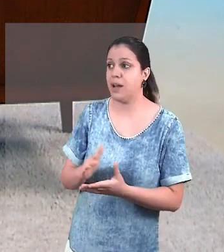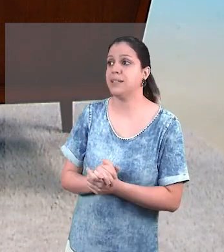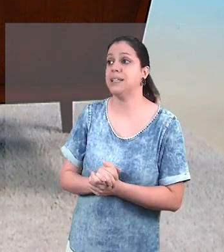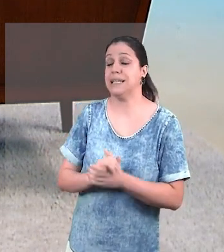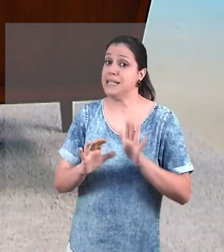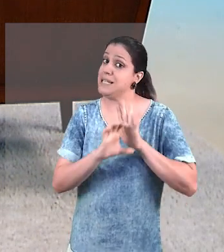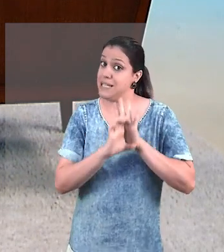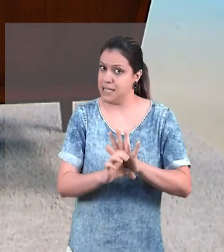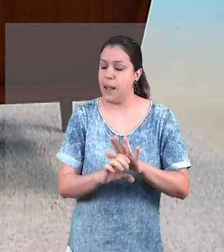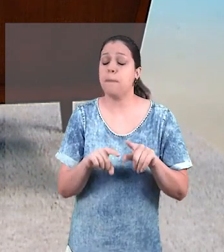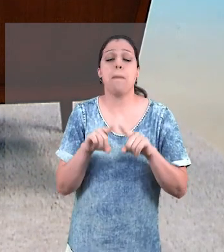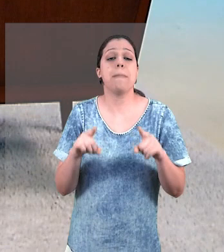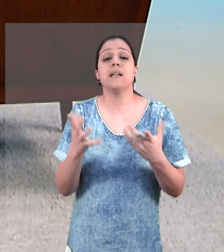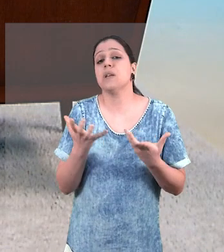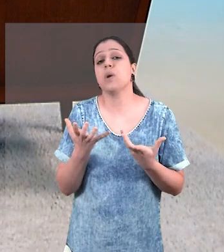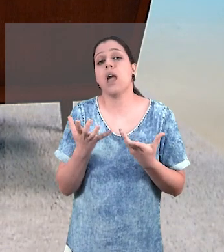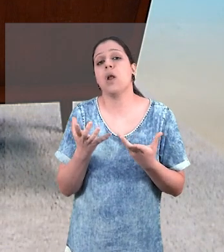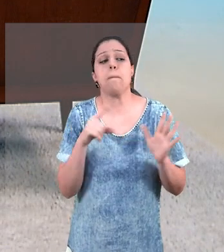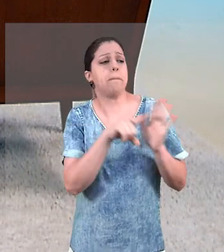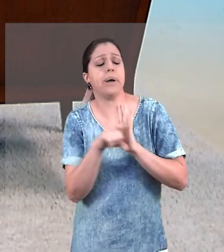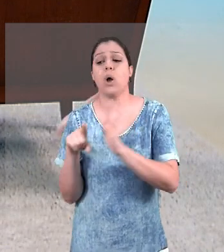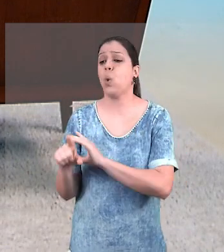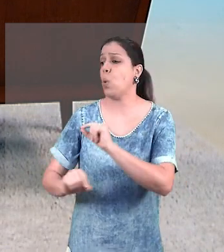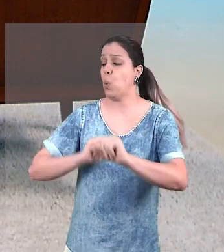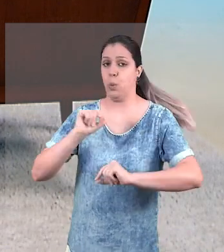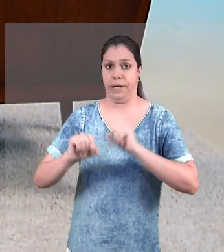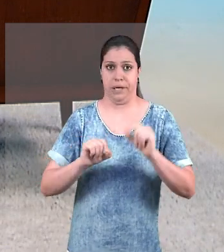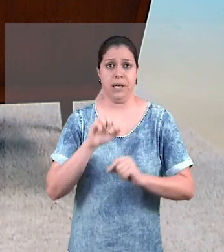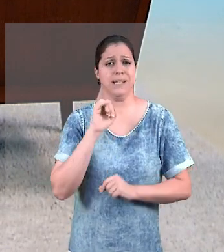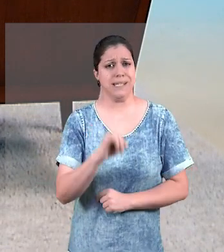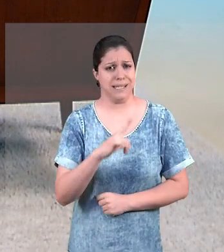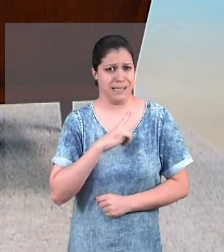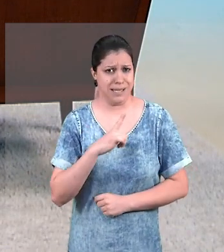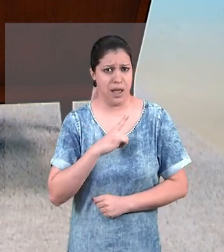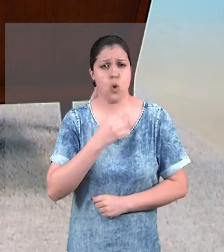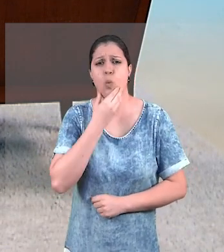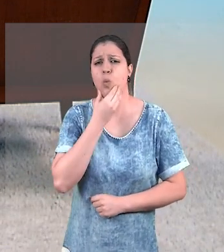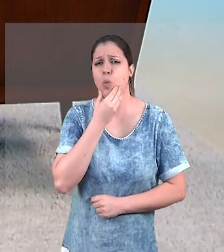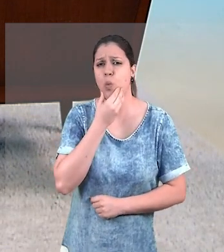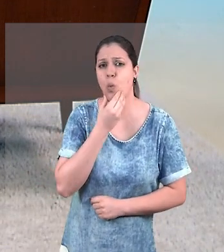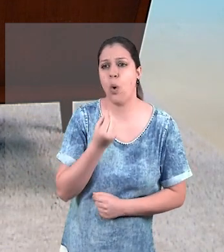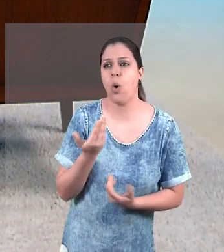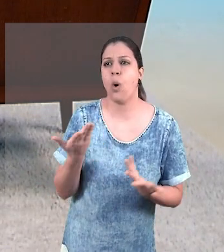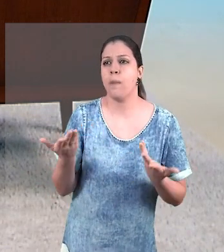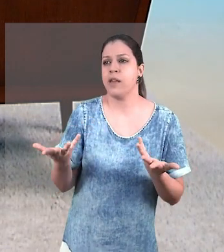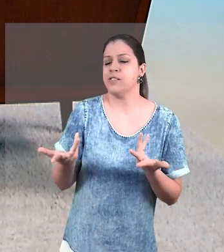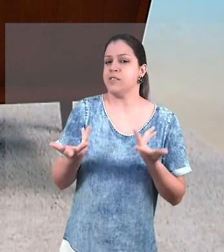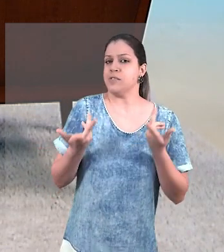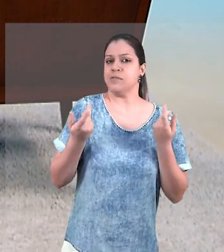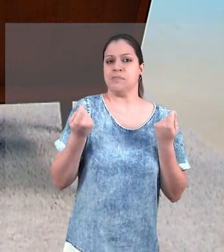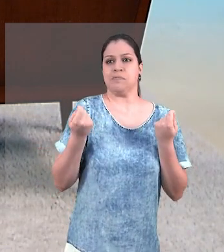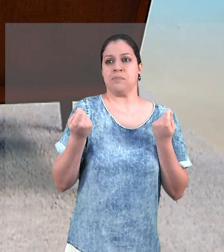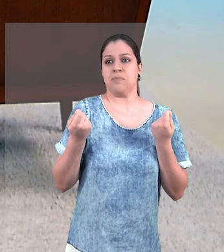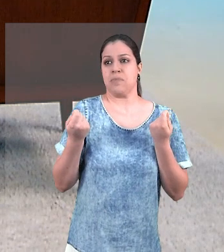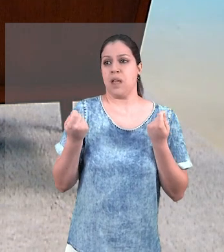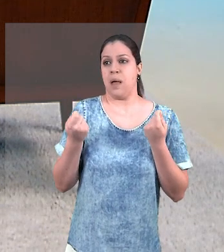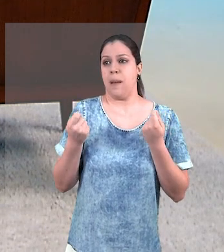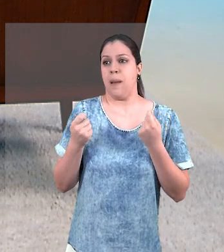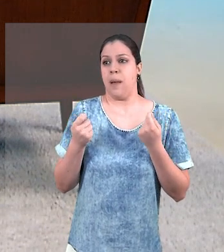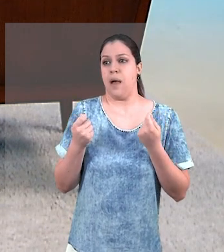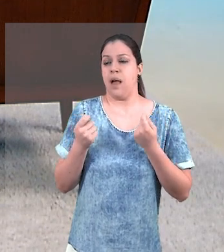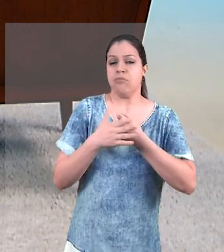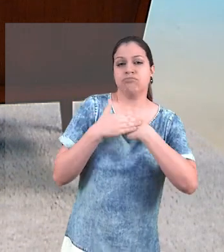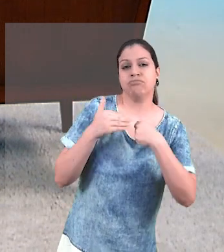muita gente, eu queria saber de vocês o seguinte, tendo um parceiro dominador, sedutor, né, alguém que